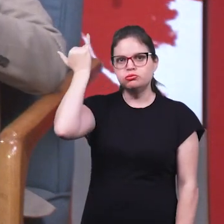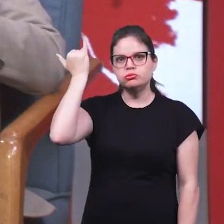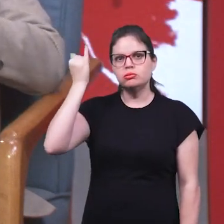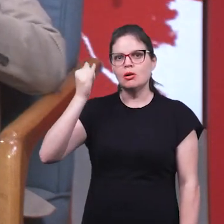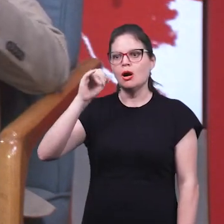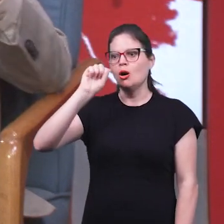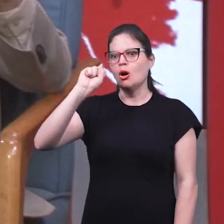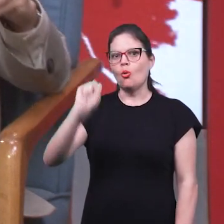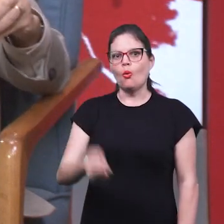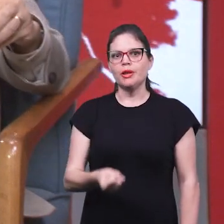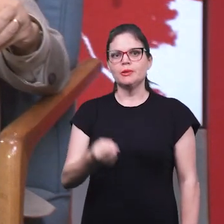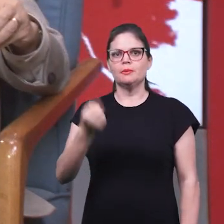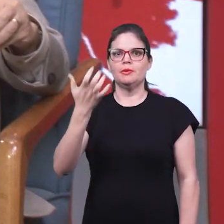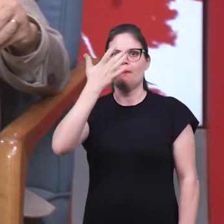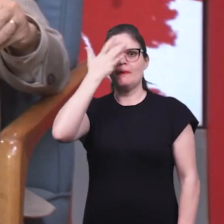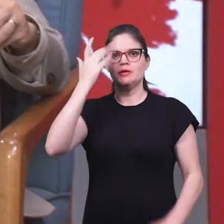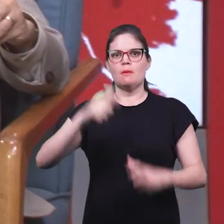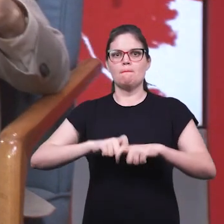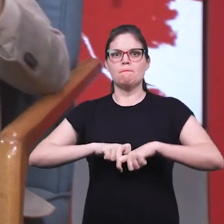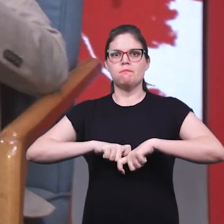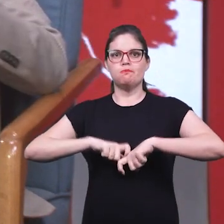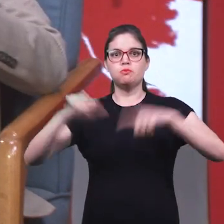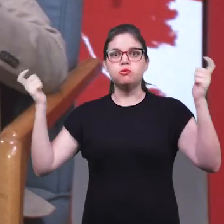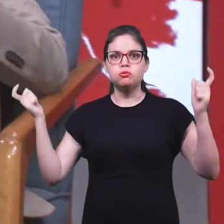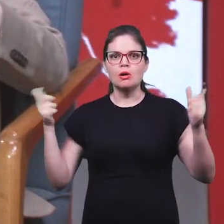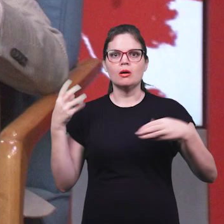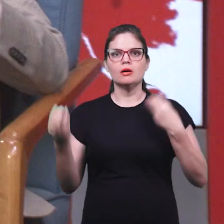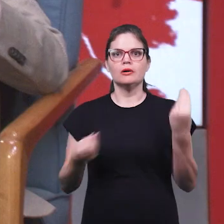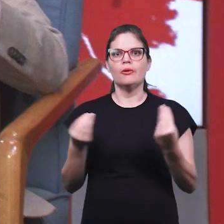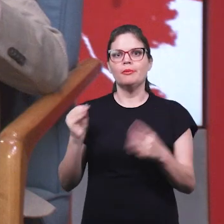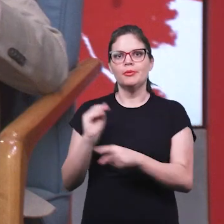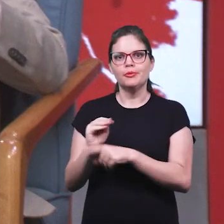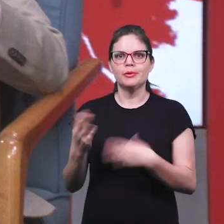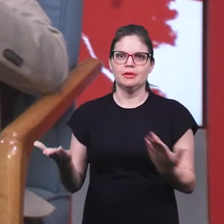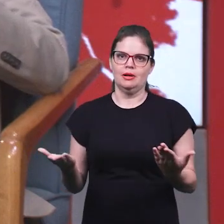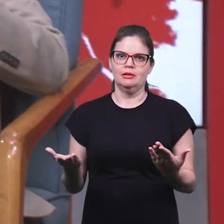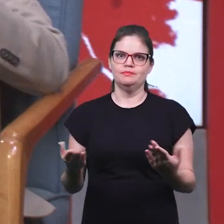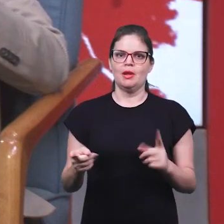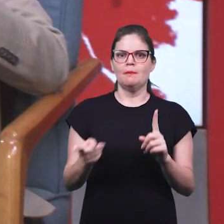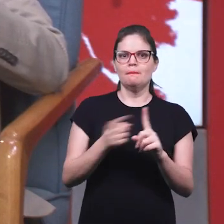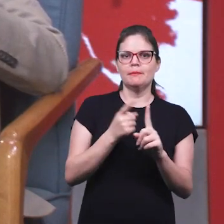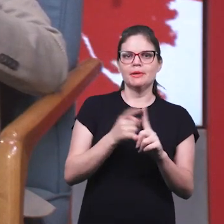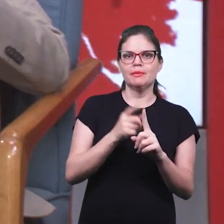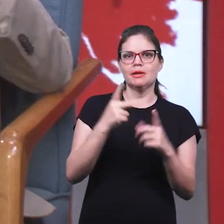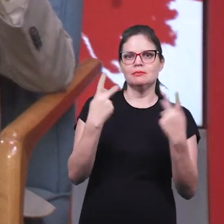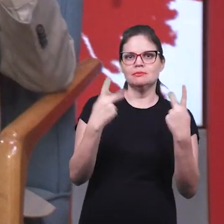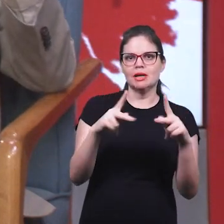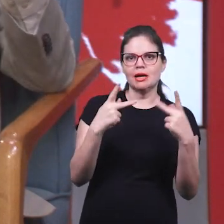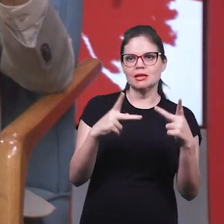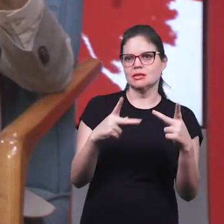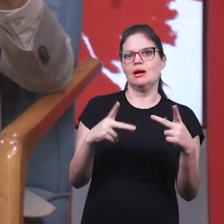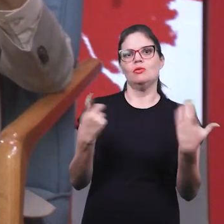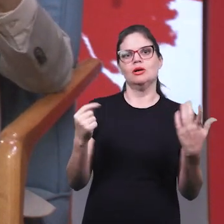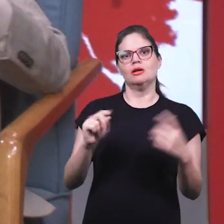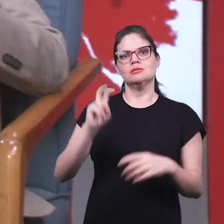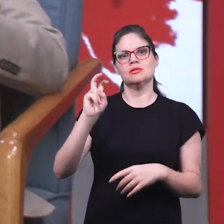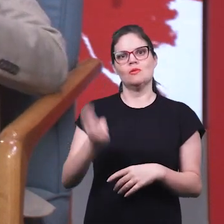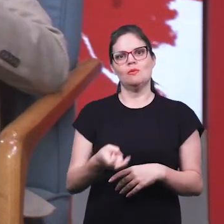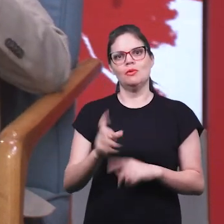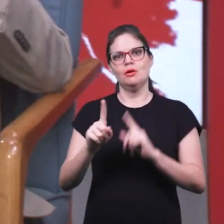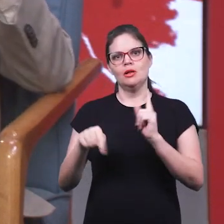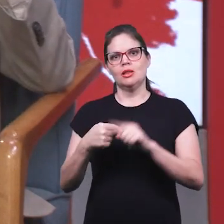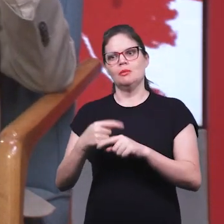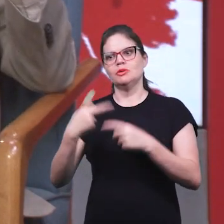mais de 8.000, 3.000 na primeira pregação de Pedro, 5.000 na segunda pregação de Pedro, e o grupo cresceu